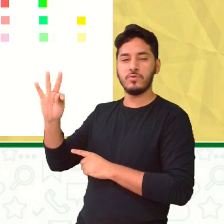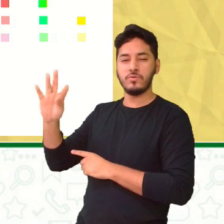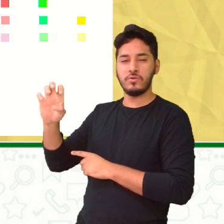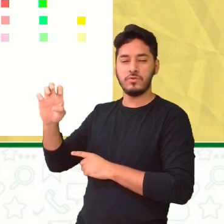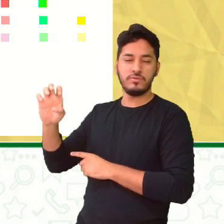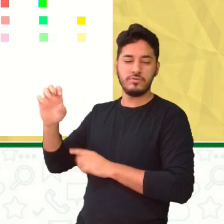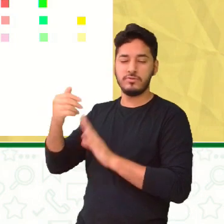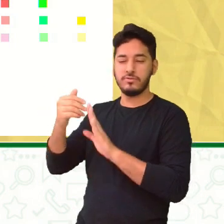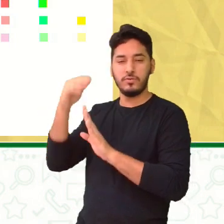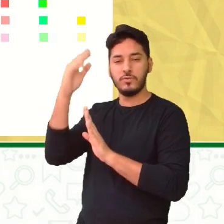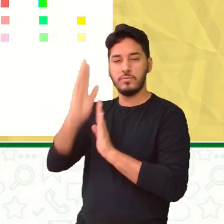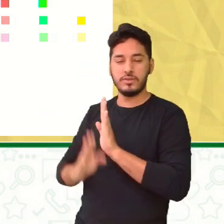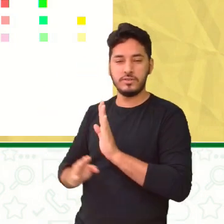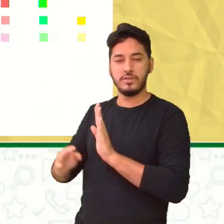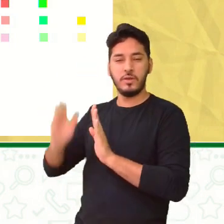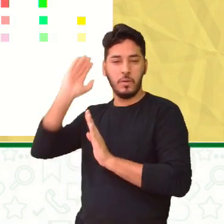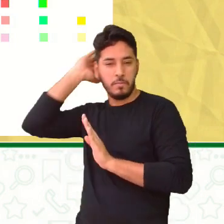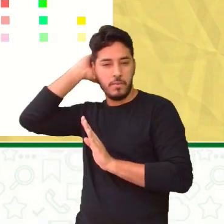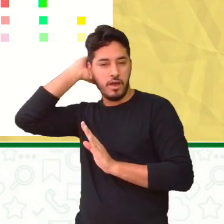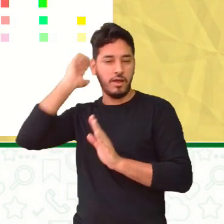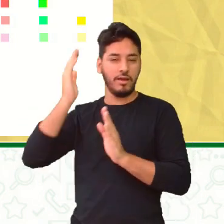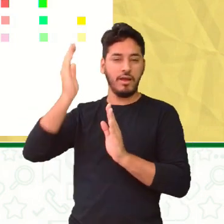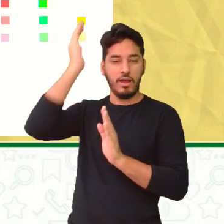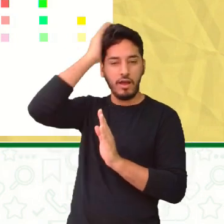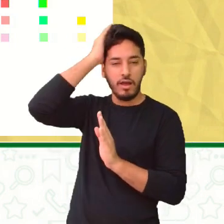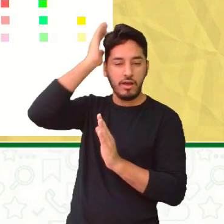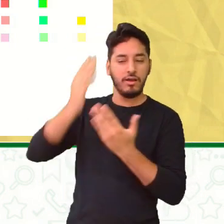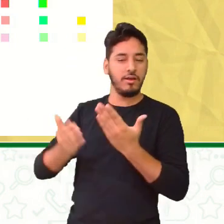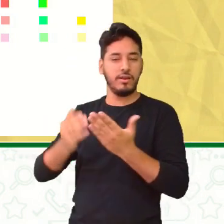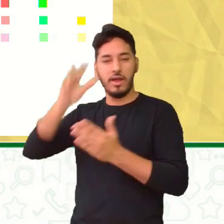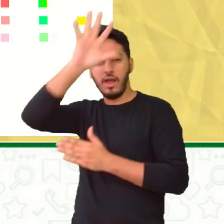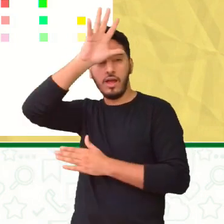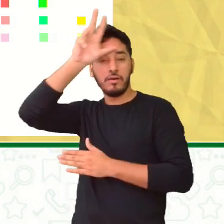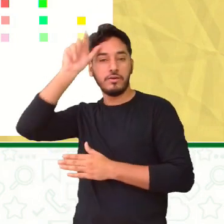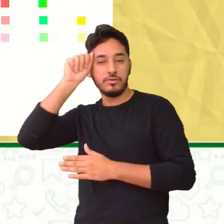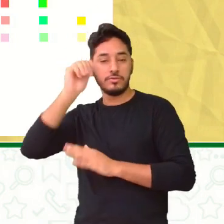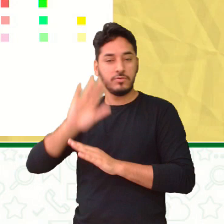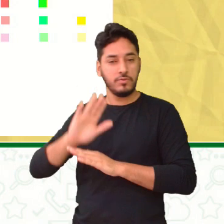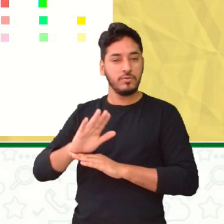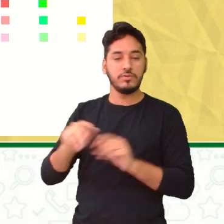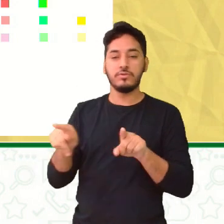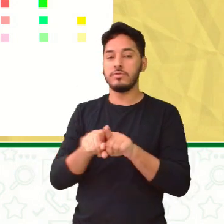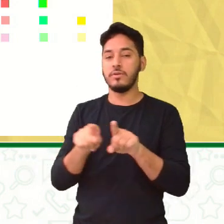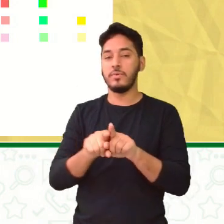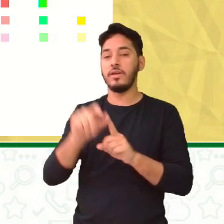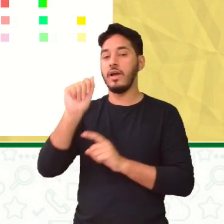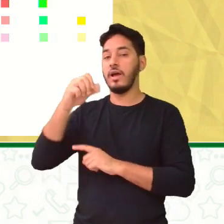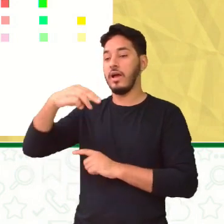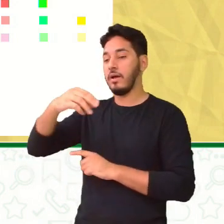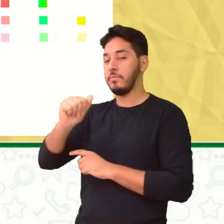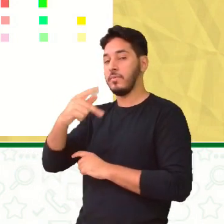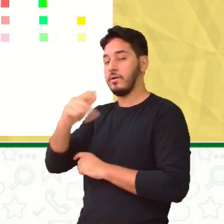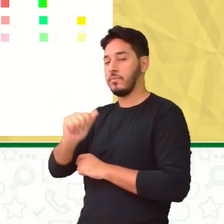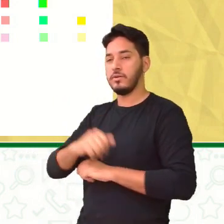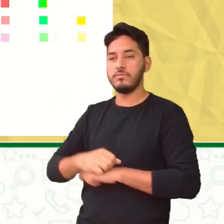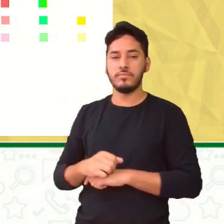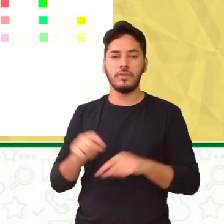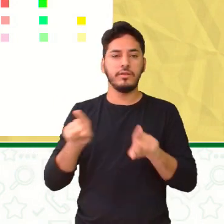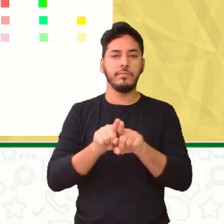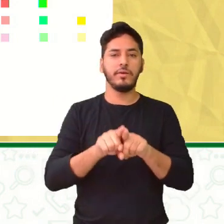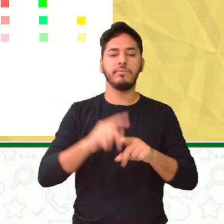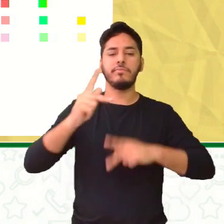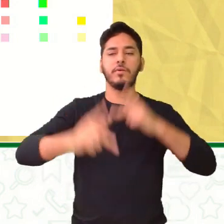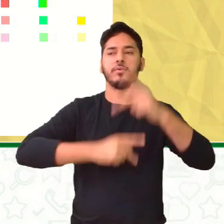região do Pará e do estado do Amazonas também, e no Amapá, né, e população